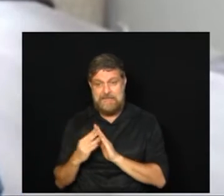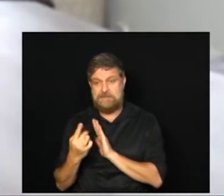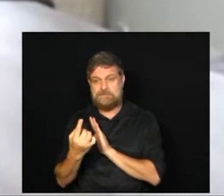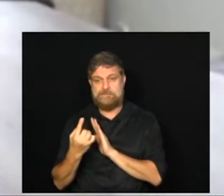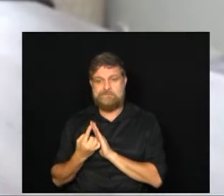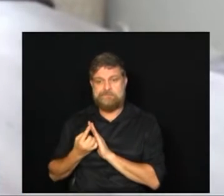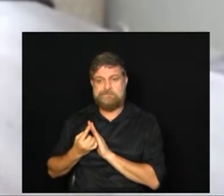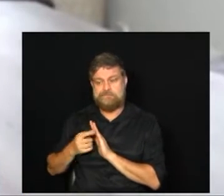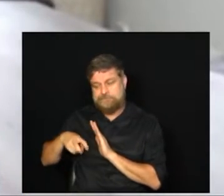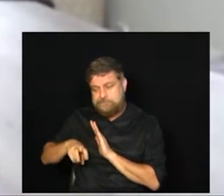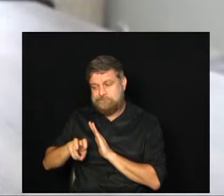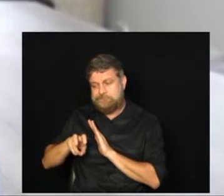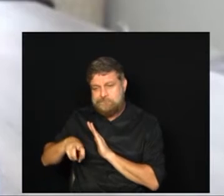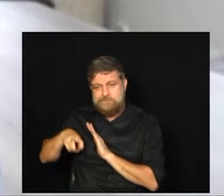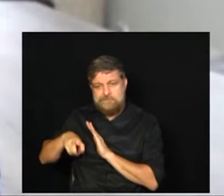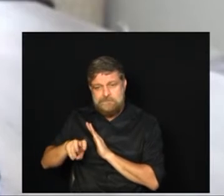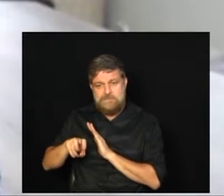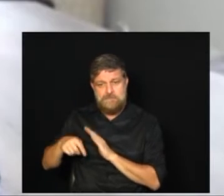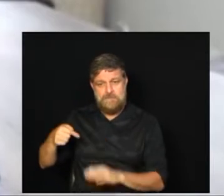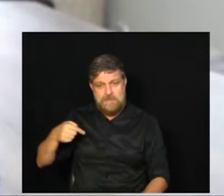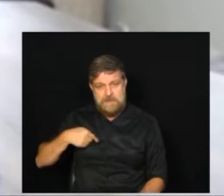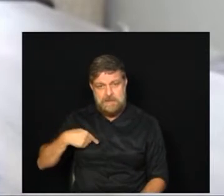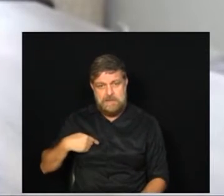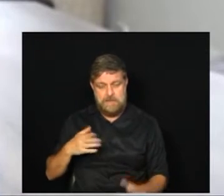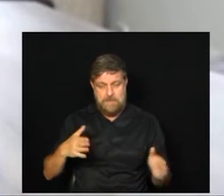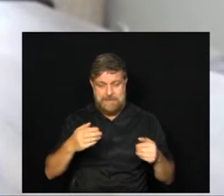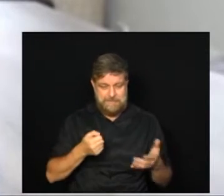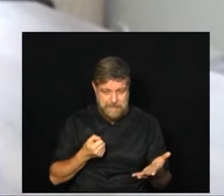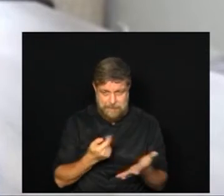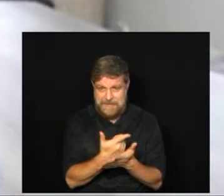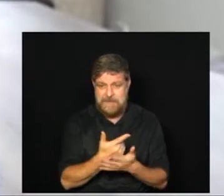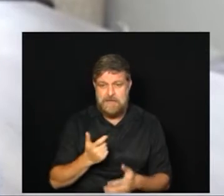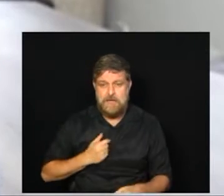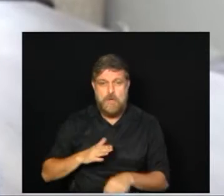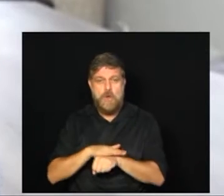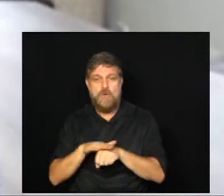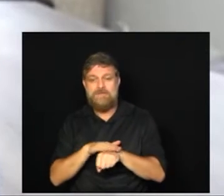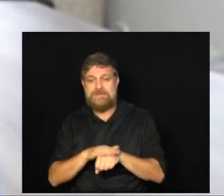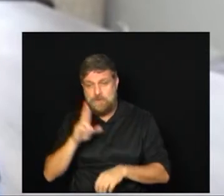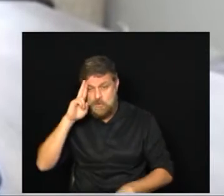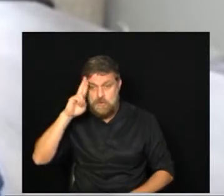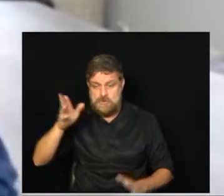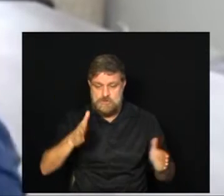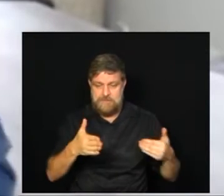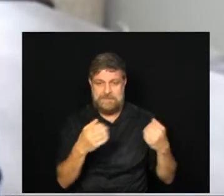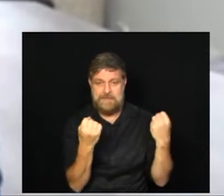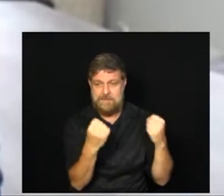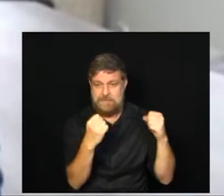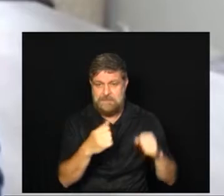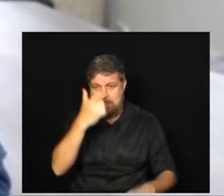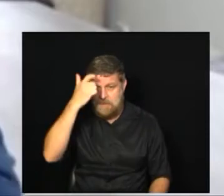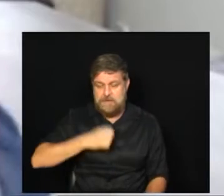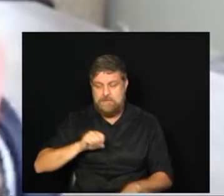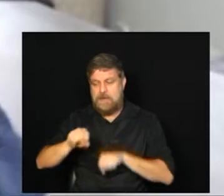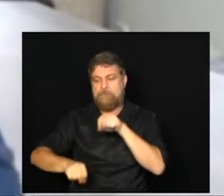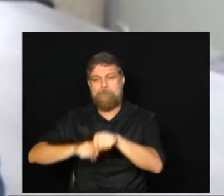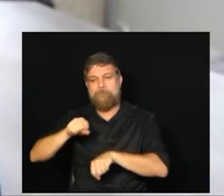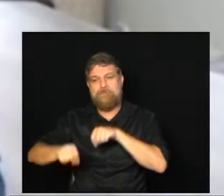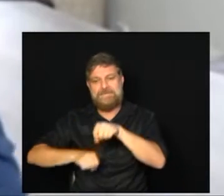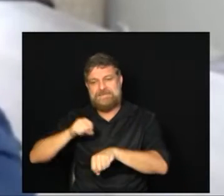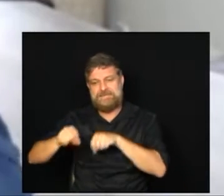eu fiz? Eu, ao invés de pagar a academia, eu negociei com o dono da academia para ele me alugar uma bicicleta. Eu coloquei